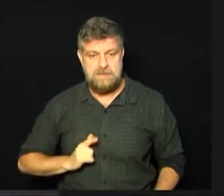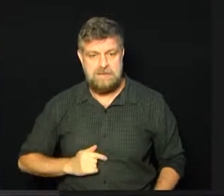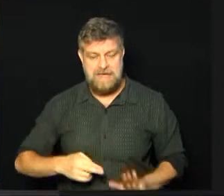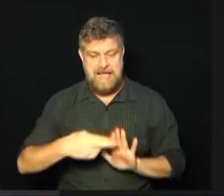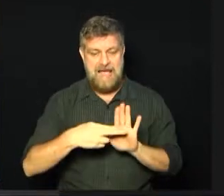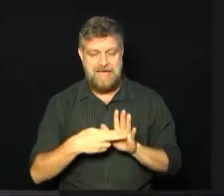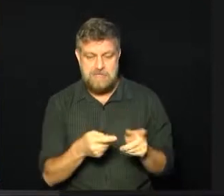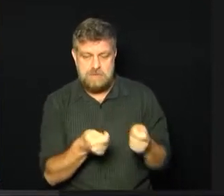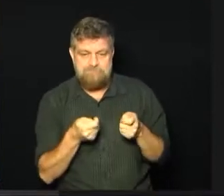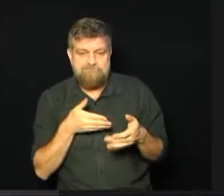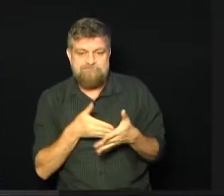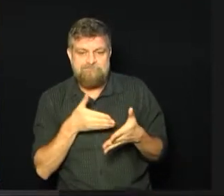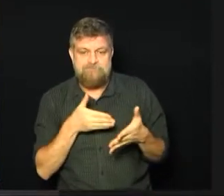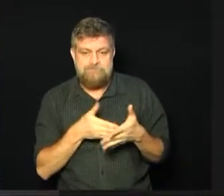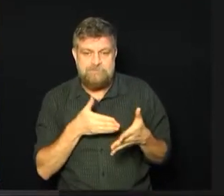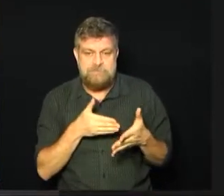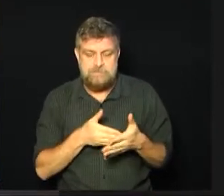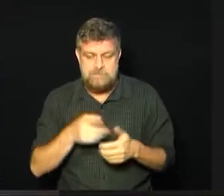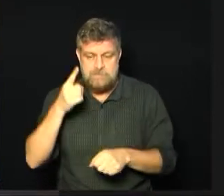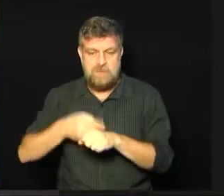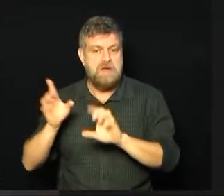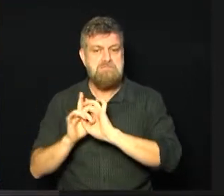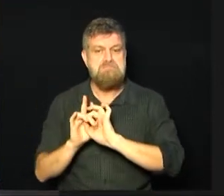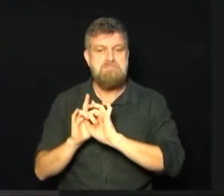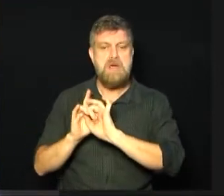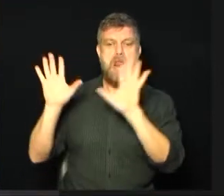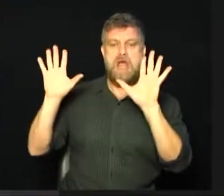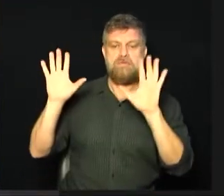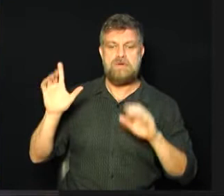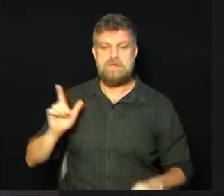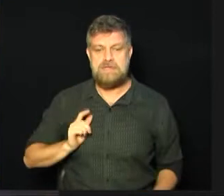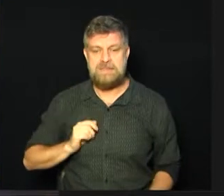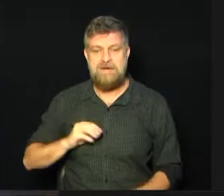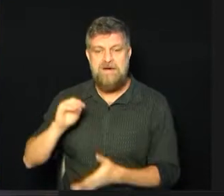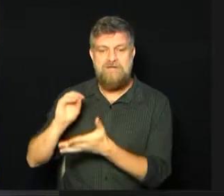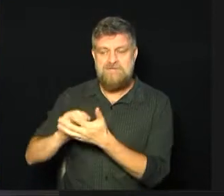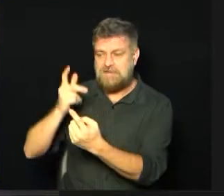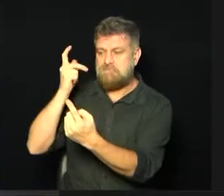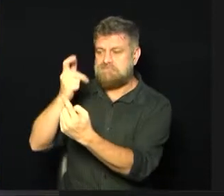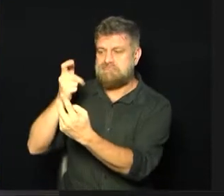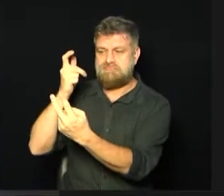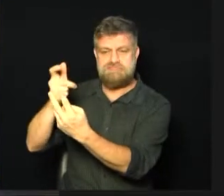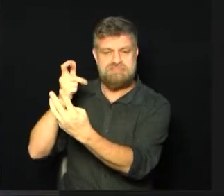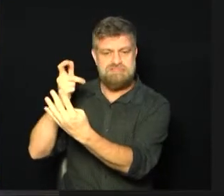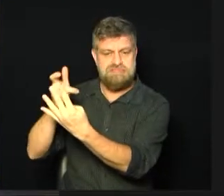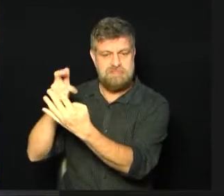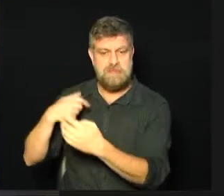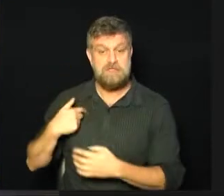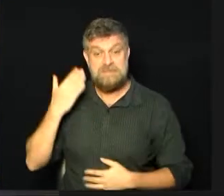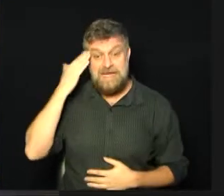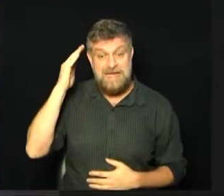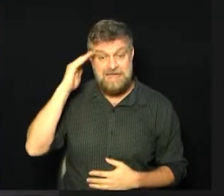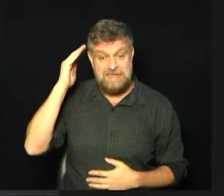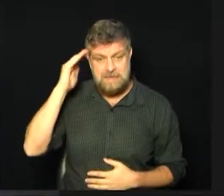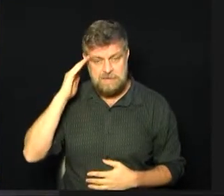de contenção de maneira simultânea, com uma baixa cobertura vacinal em algumas localidades. A gente tem que entender que,